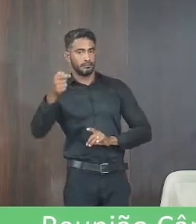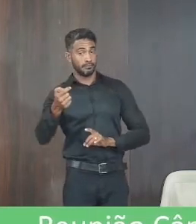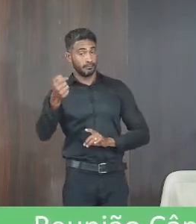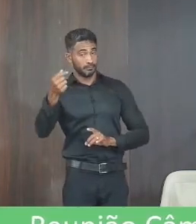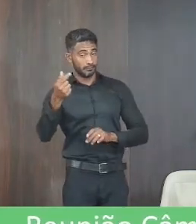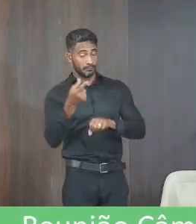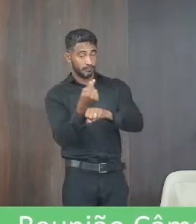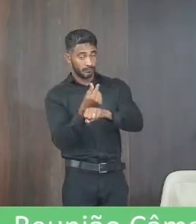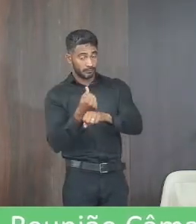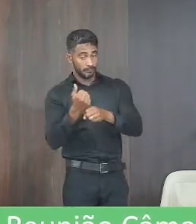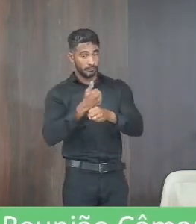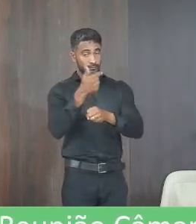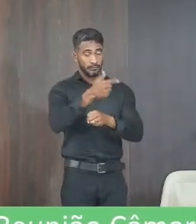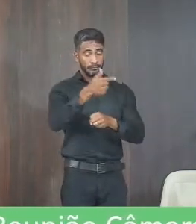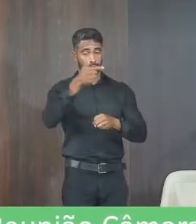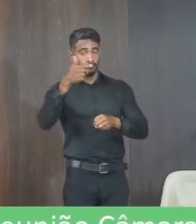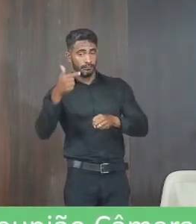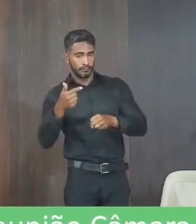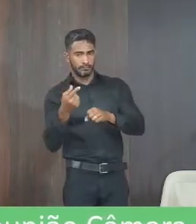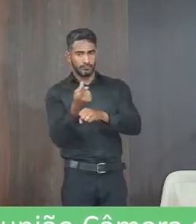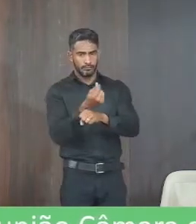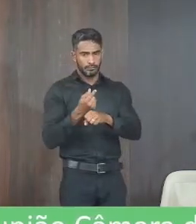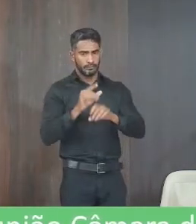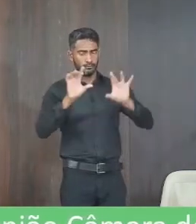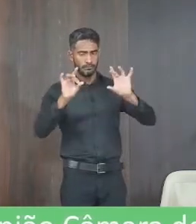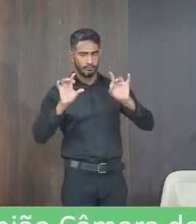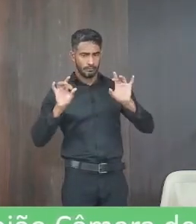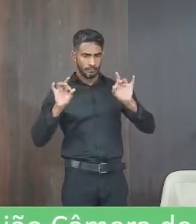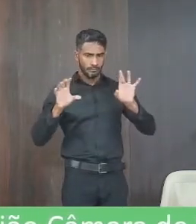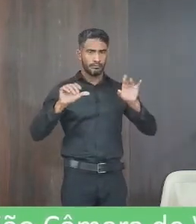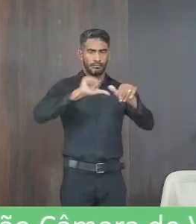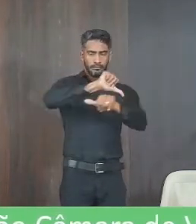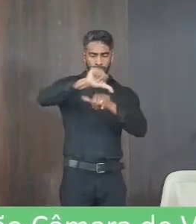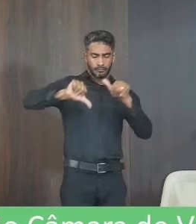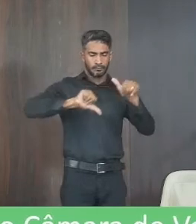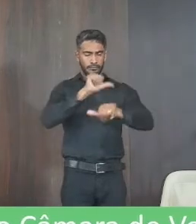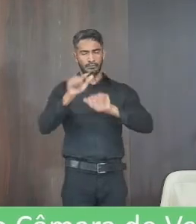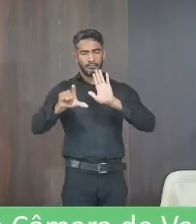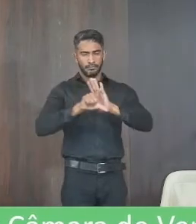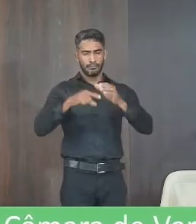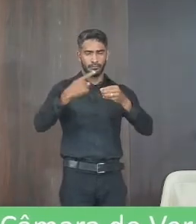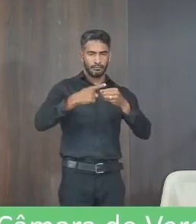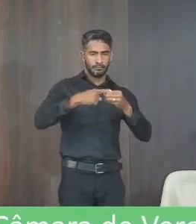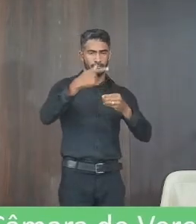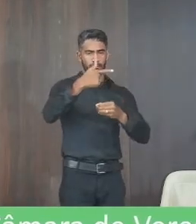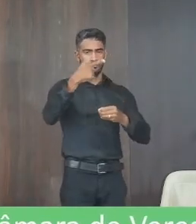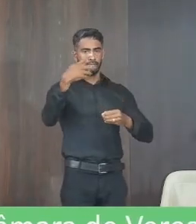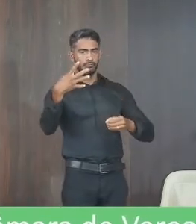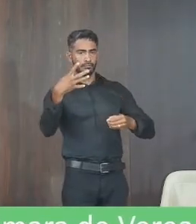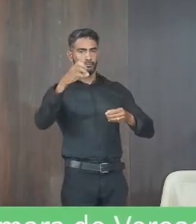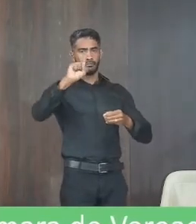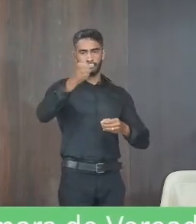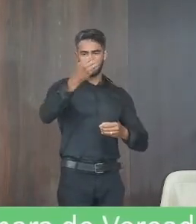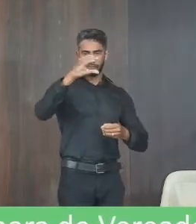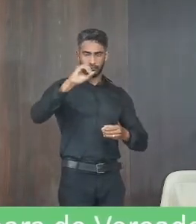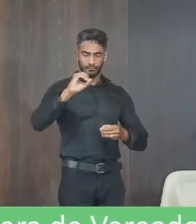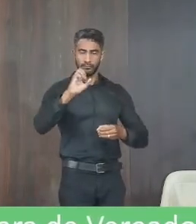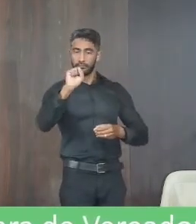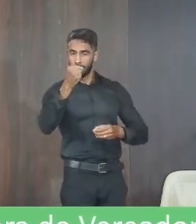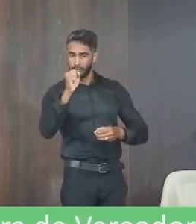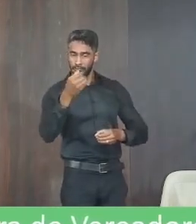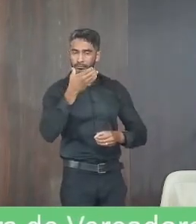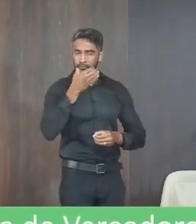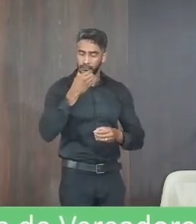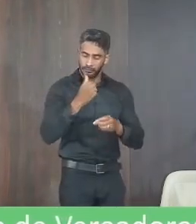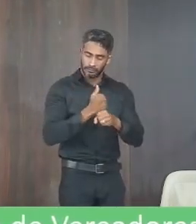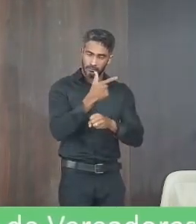vigente de 2022 e as dotações orçamentárias que especificam e alteram a Lei Municipal 2480 de 8 de dezembro de 2021